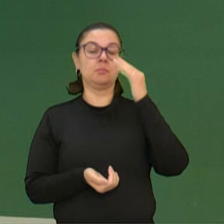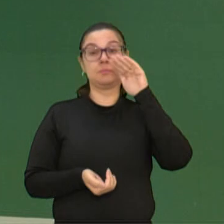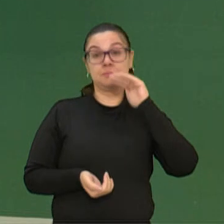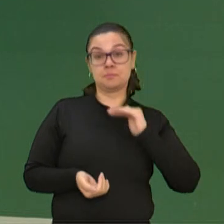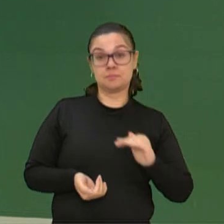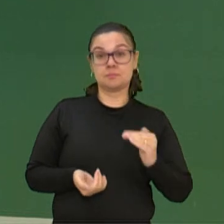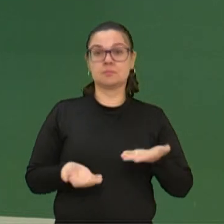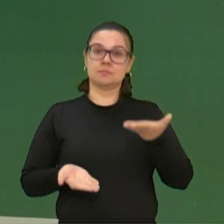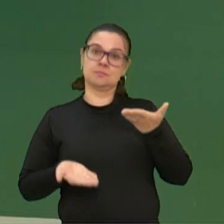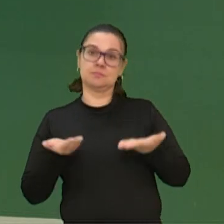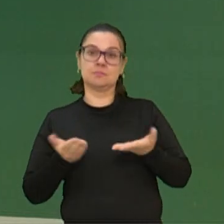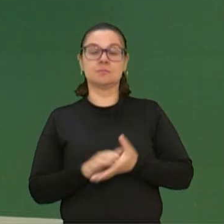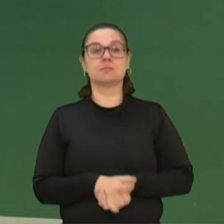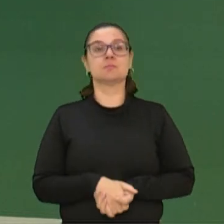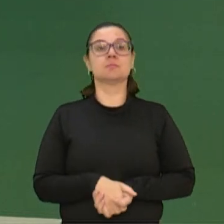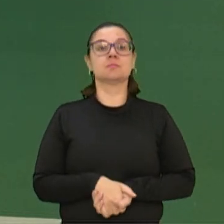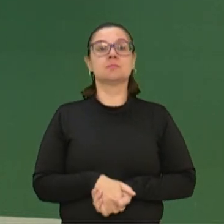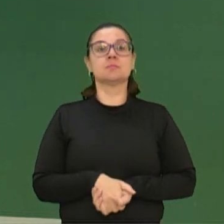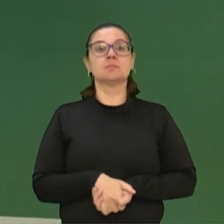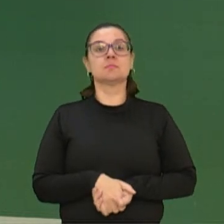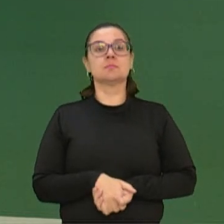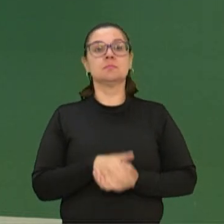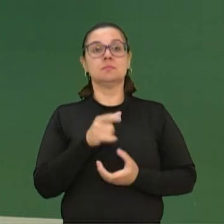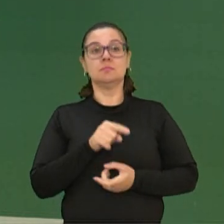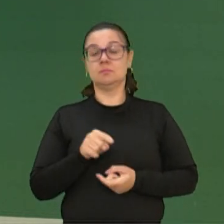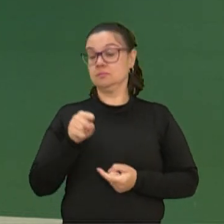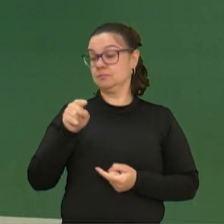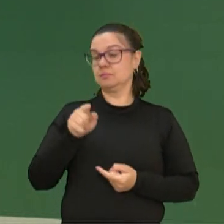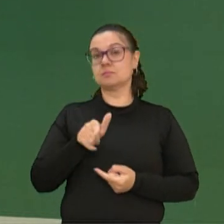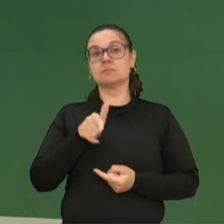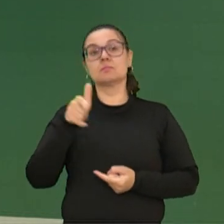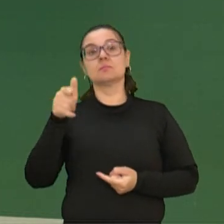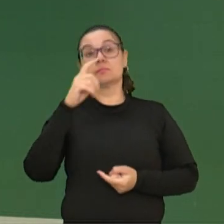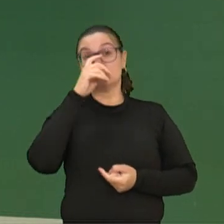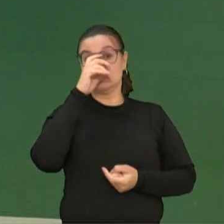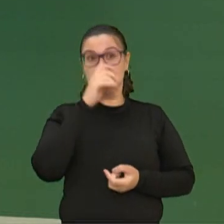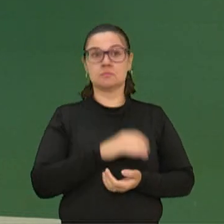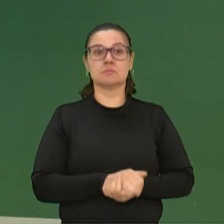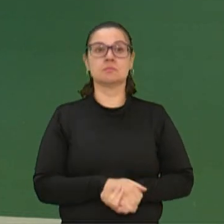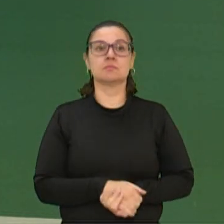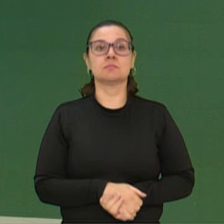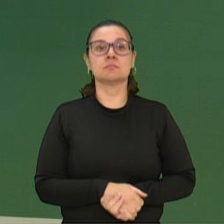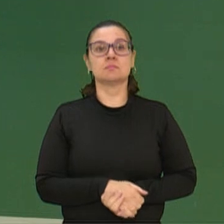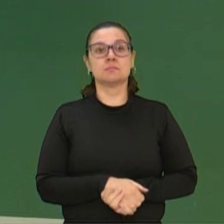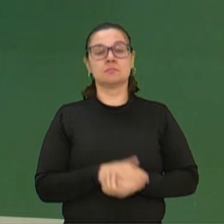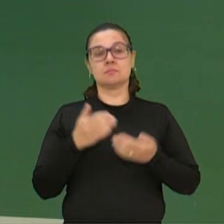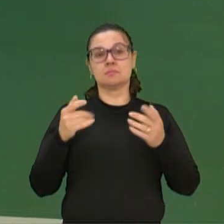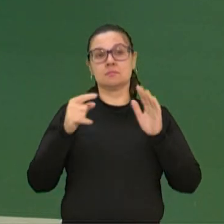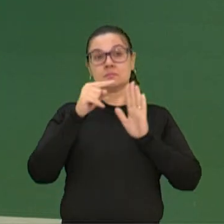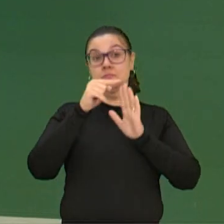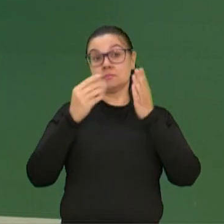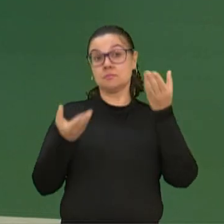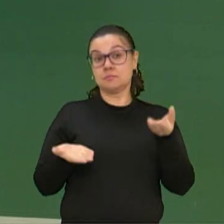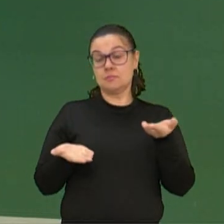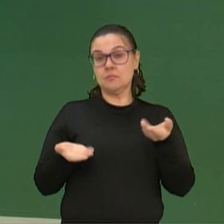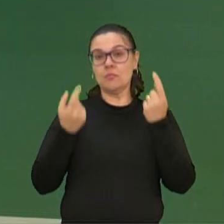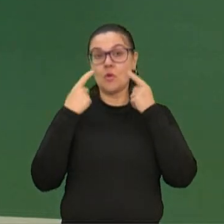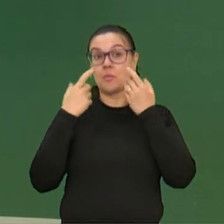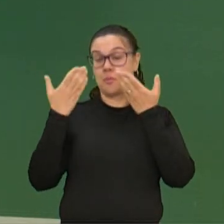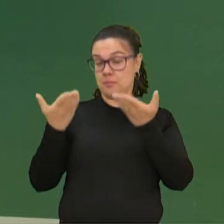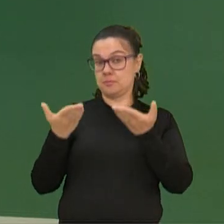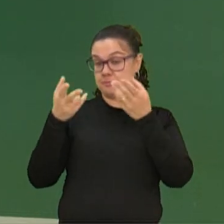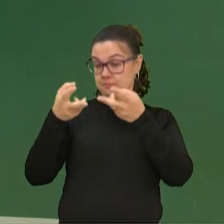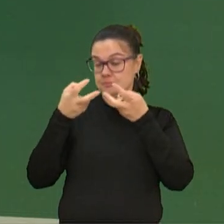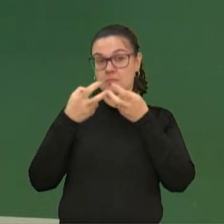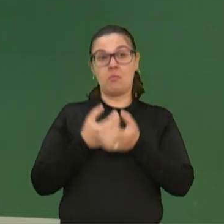está abaixo do peso. Outra maneira também, ó, pra gente, aqui, ó, eu trouxe como que eu posso verificar. Então,